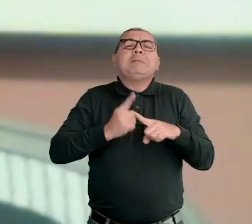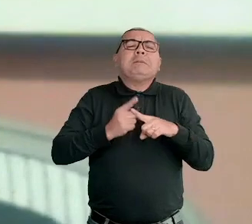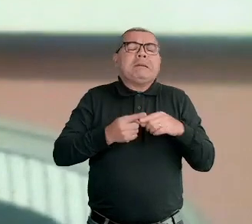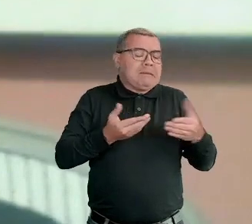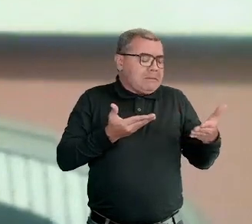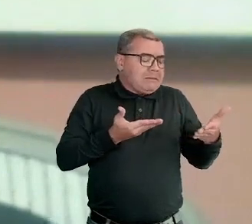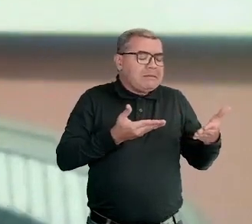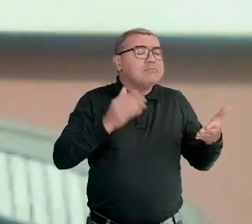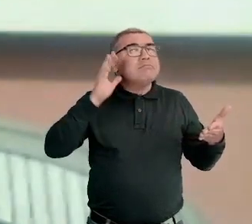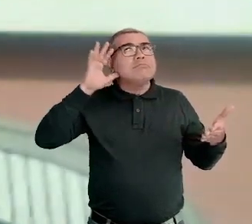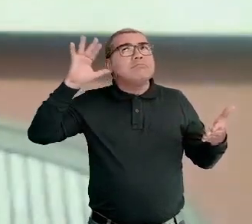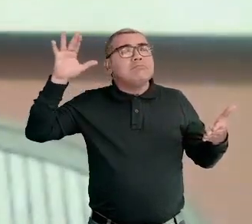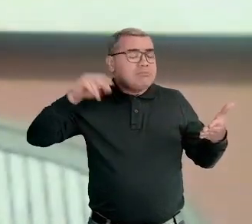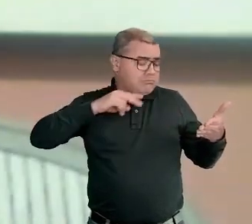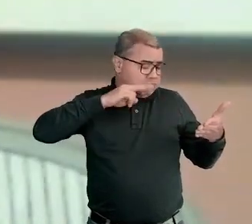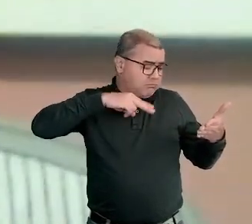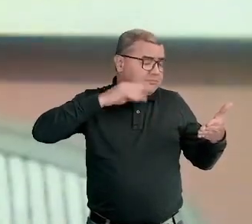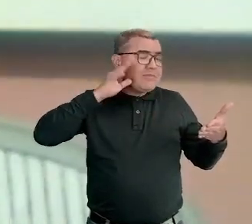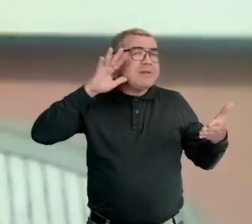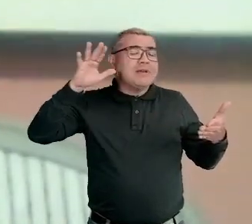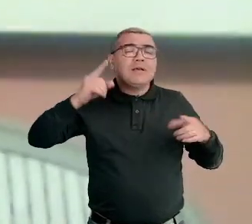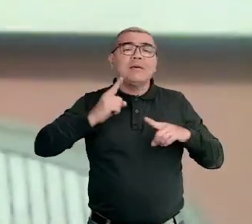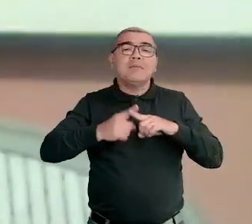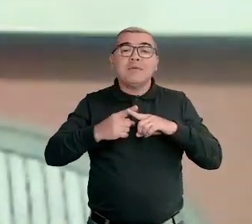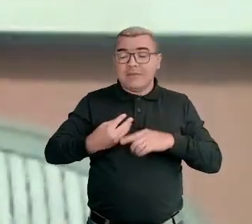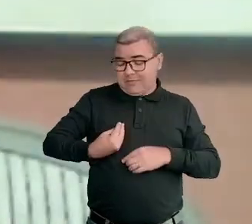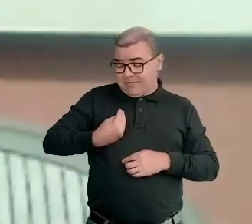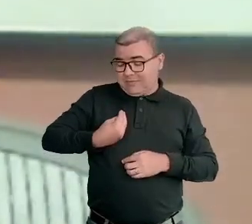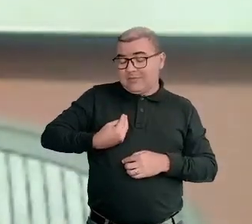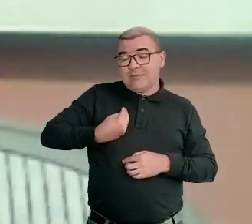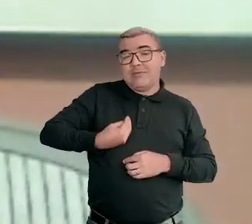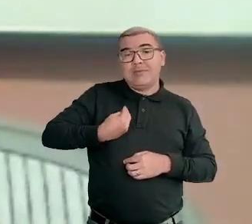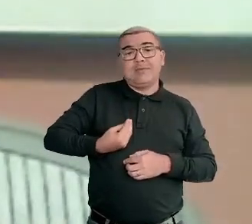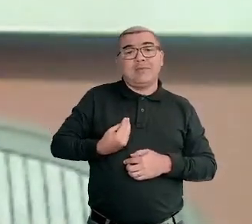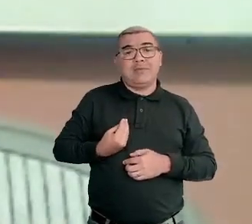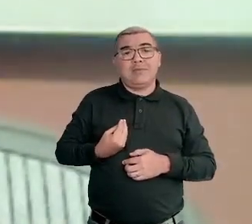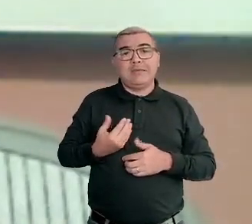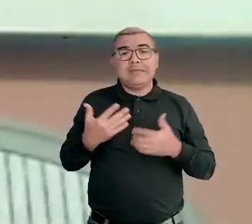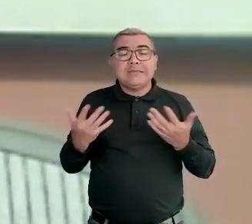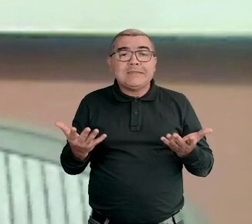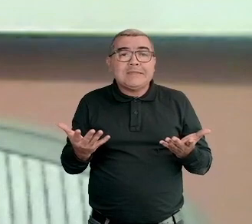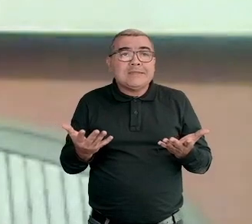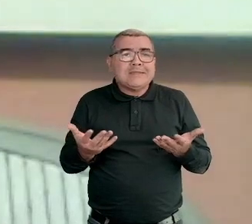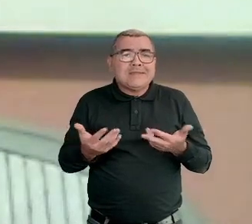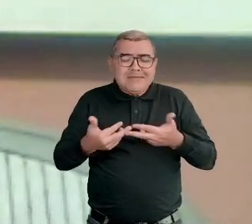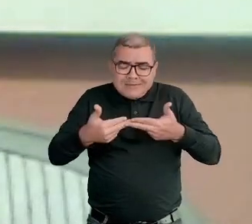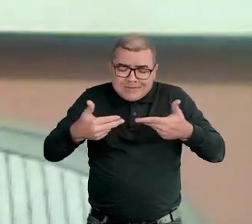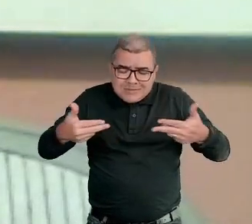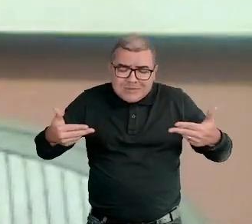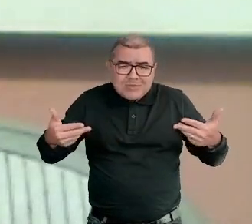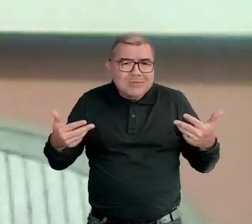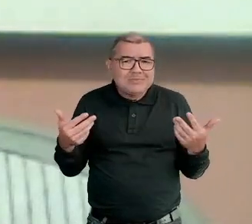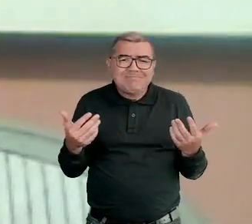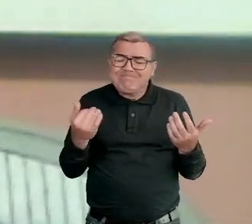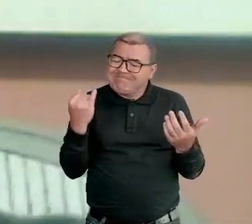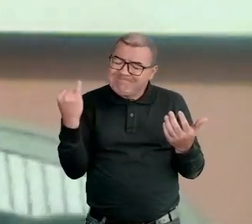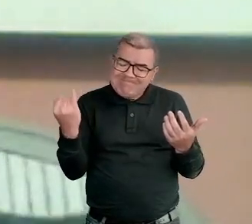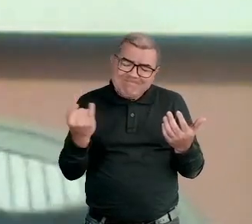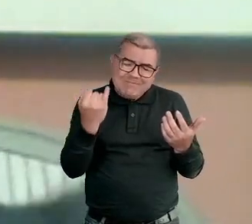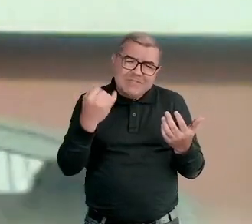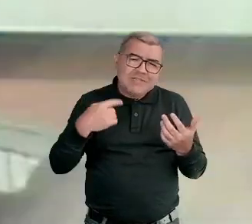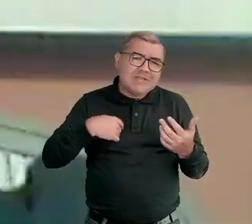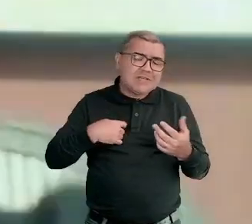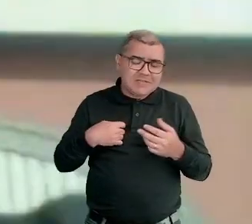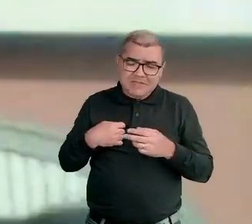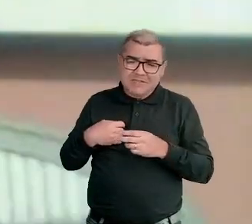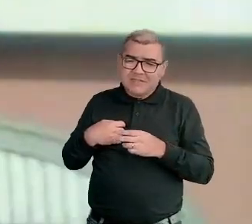Por que a gente faz isso? Porque a gente viveu antes, entendeu, Arnaldo? Então, eu acho que essas coisas, né?